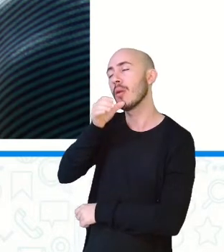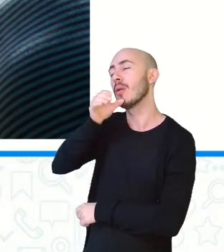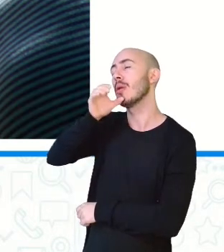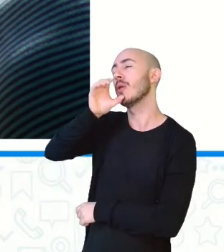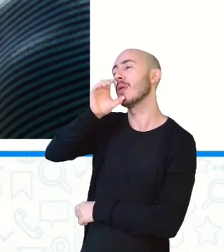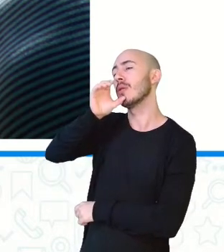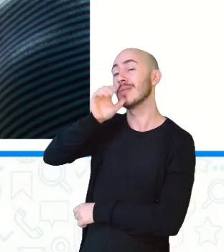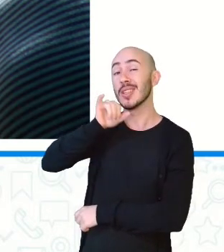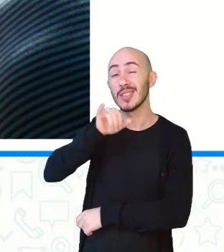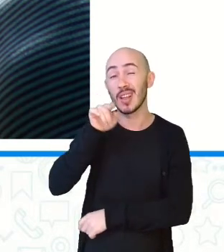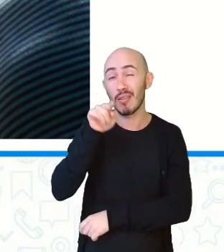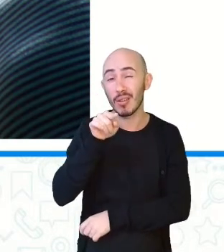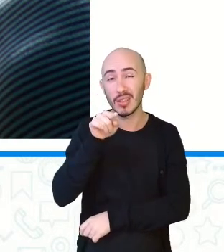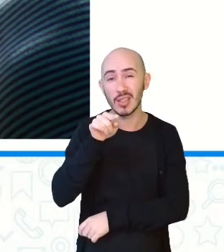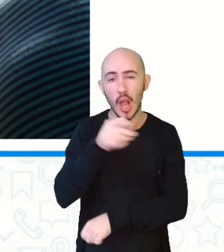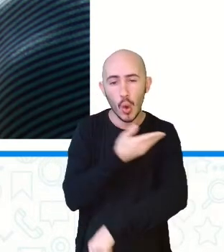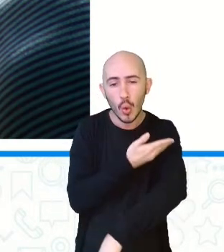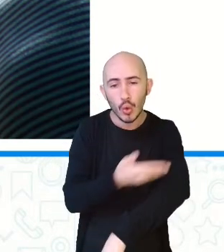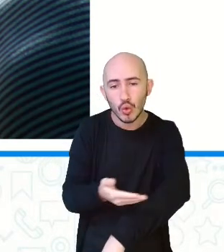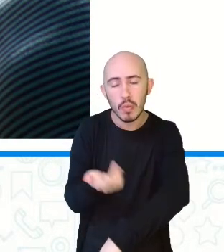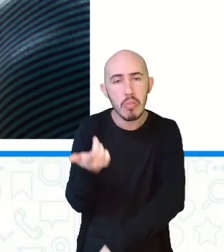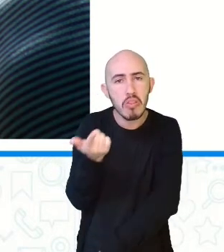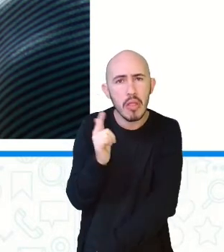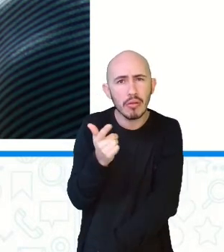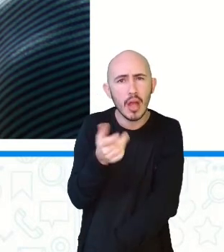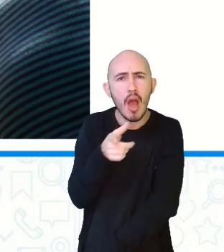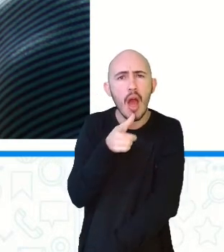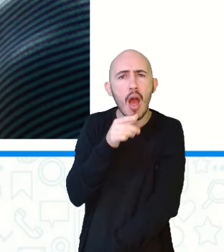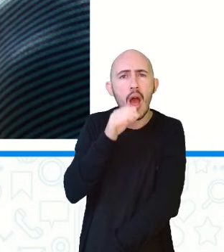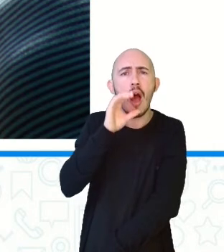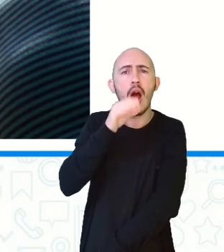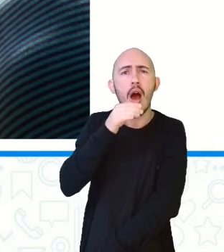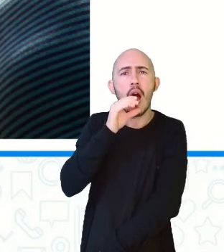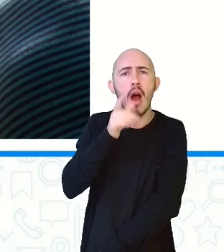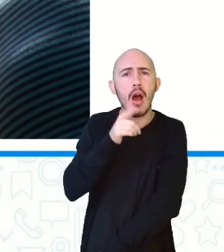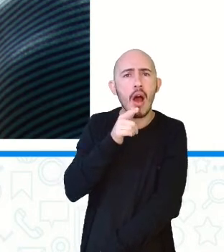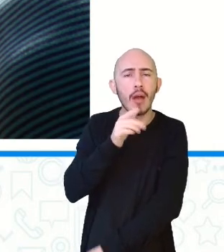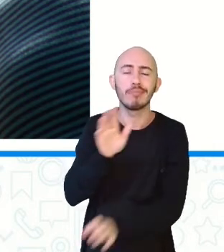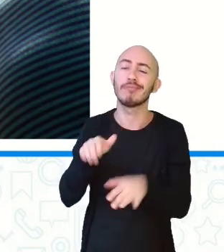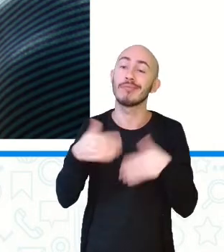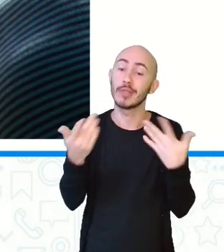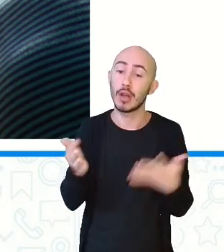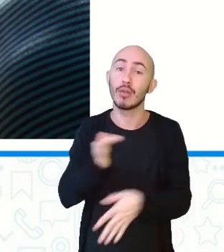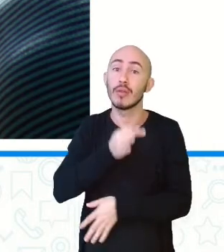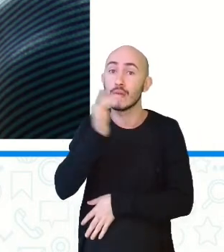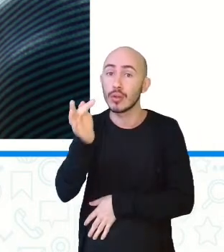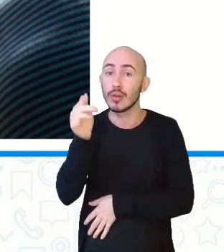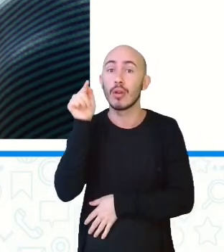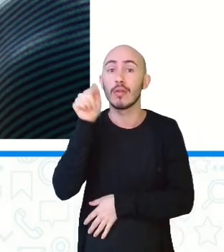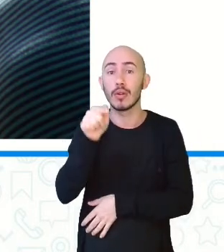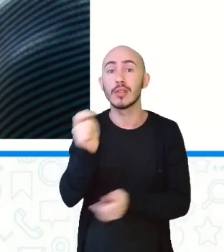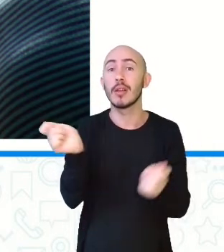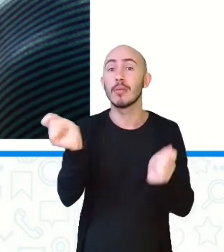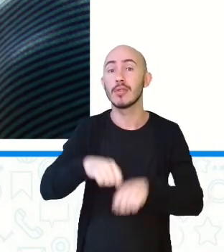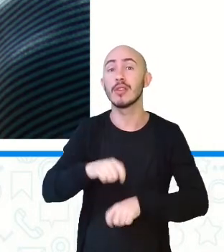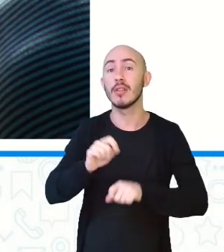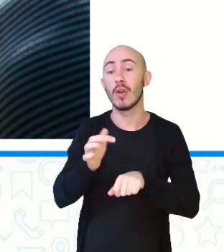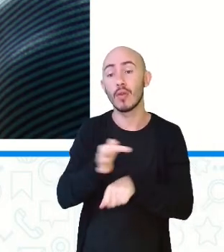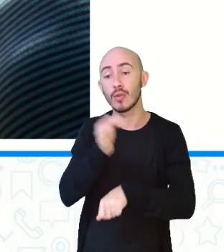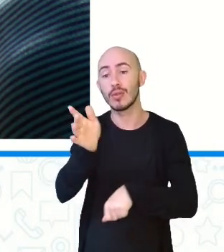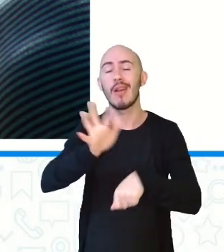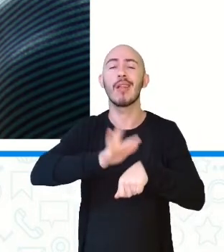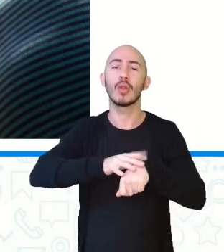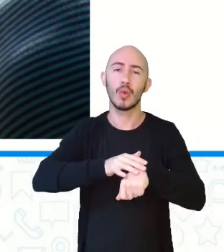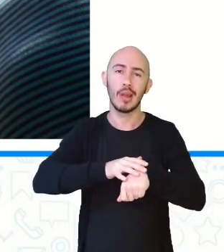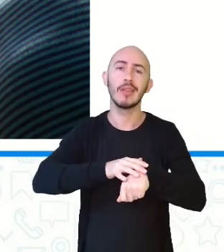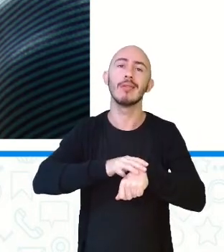você não tem o costume de beber água, futuramente, com muita chance, você tem de ficar doente.